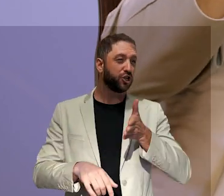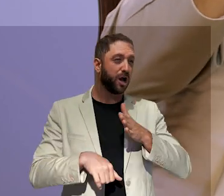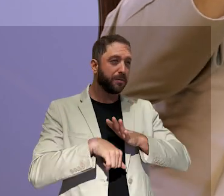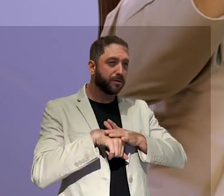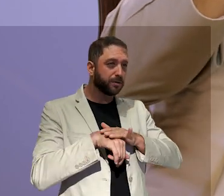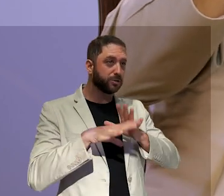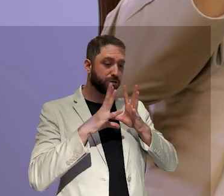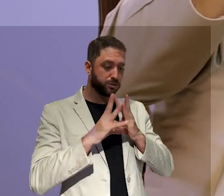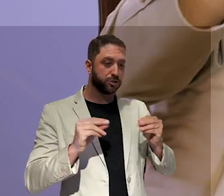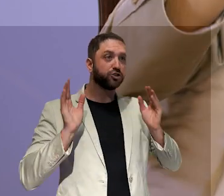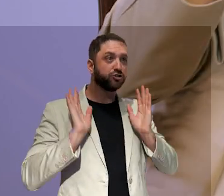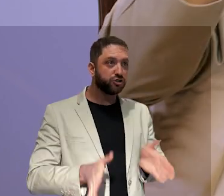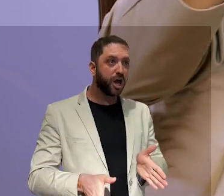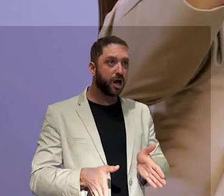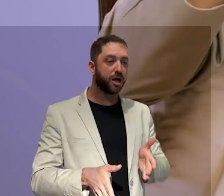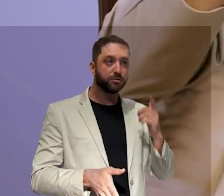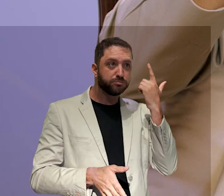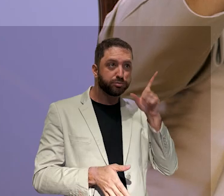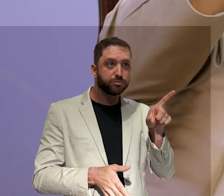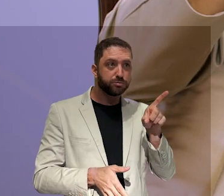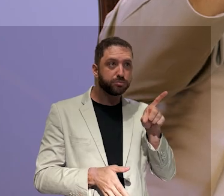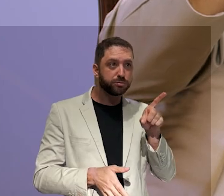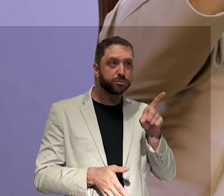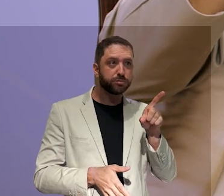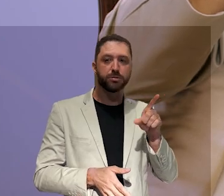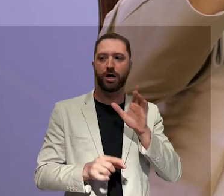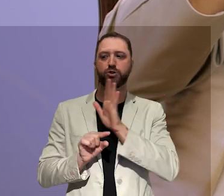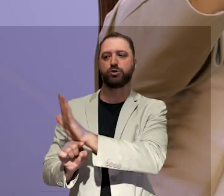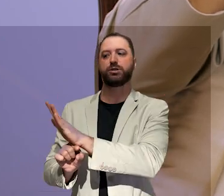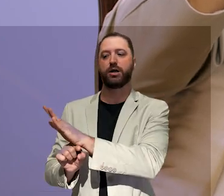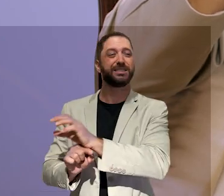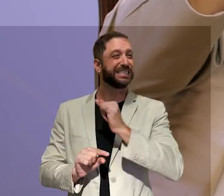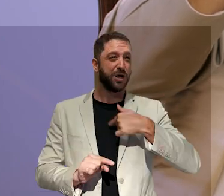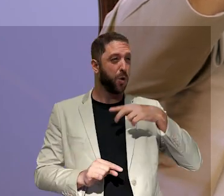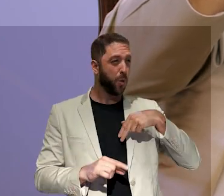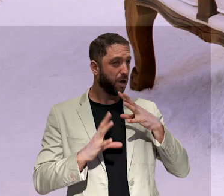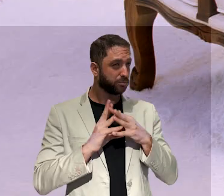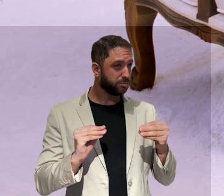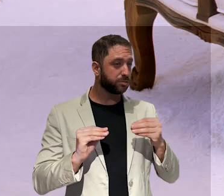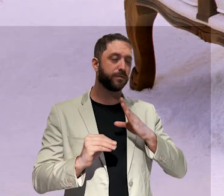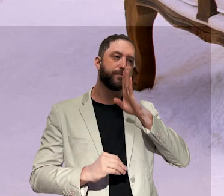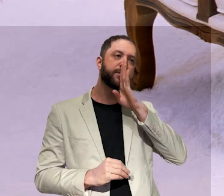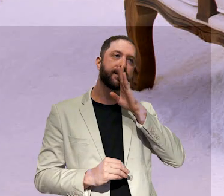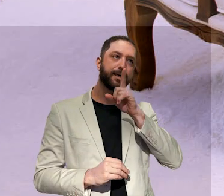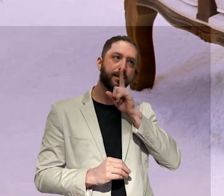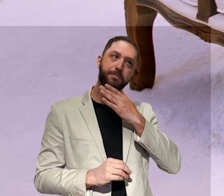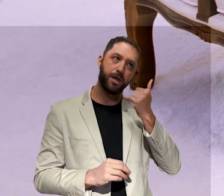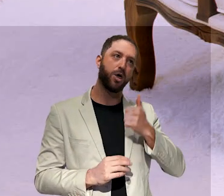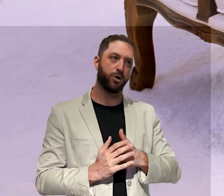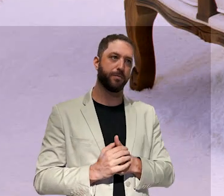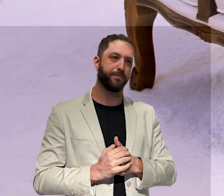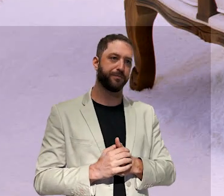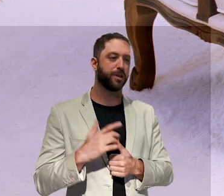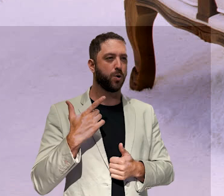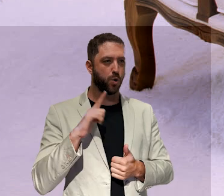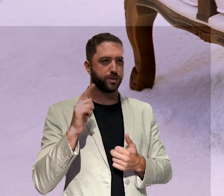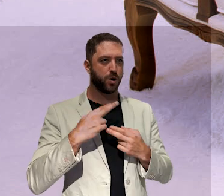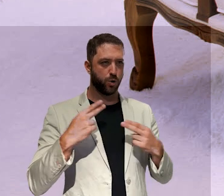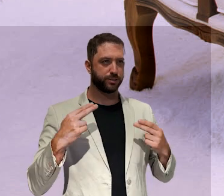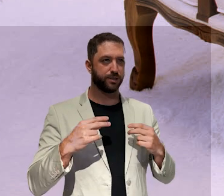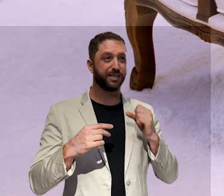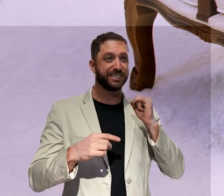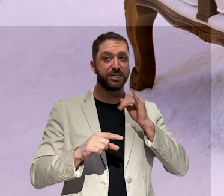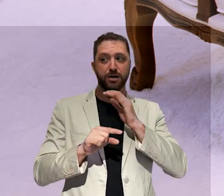eu curei em mim. Que eu sou exemplo e transformação naquilo. Do contrário, eu fico quieto. Tá certo. E outro